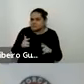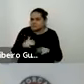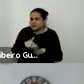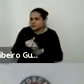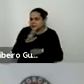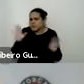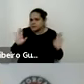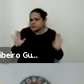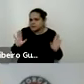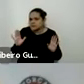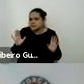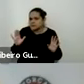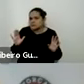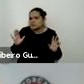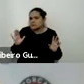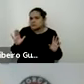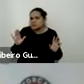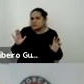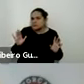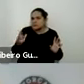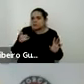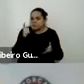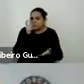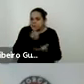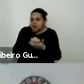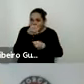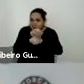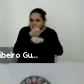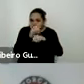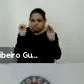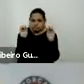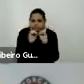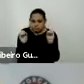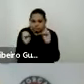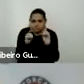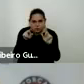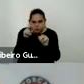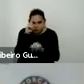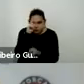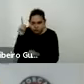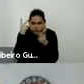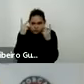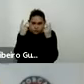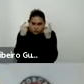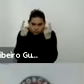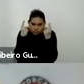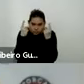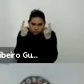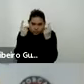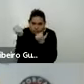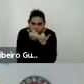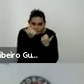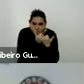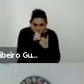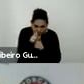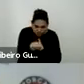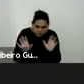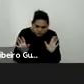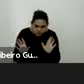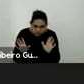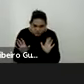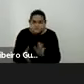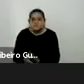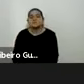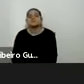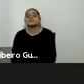isso? Não será mais pago hora extra? É um dia normal que se compensa no dia seguinte? Por favor, é isso?